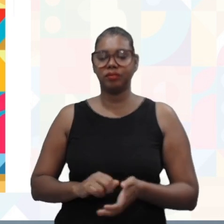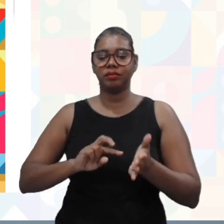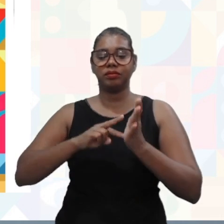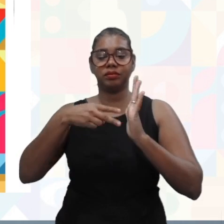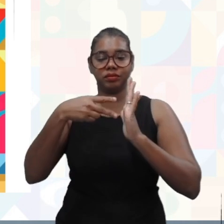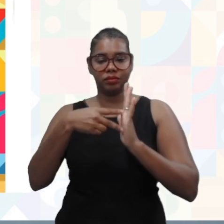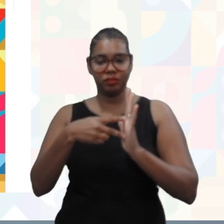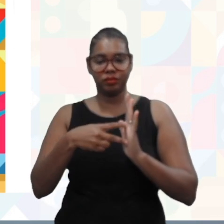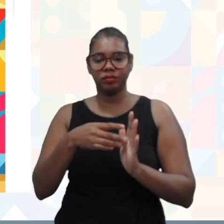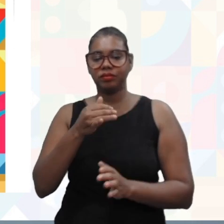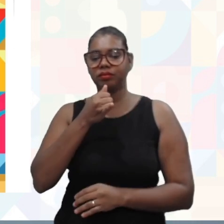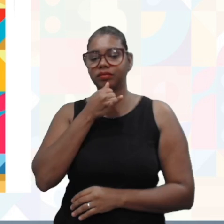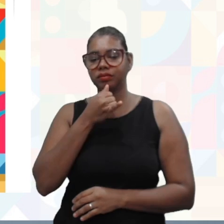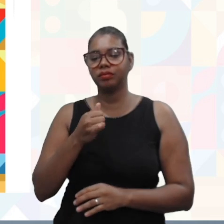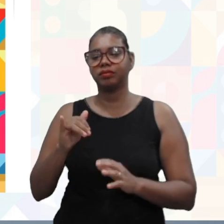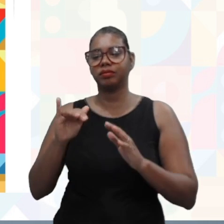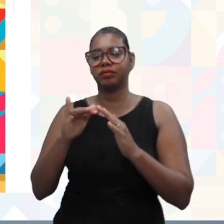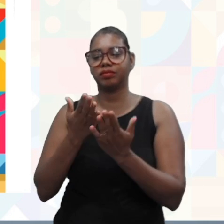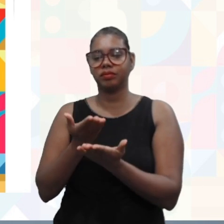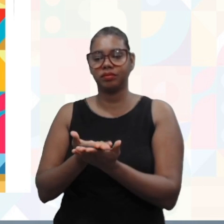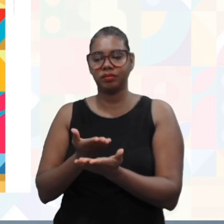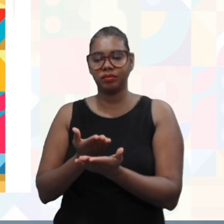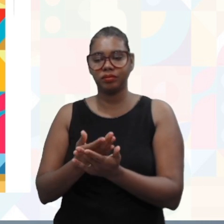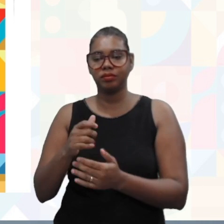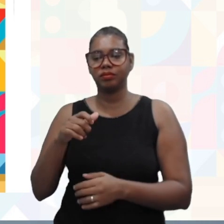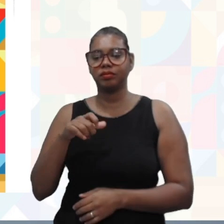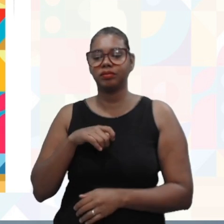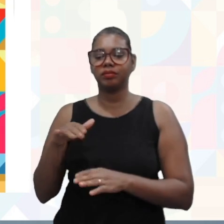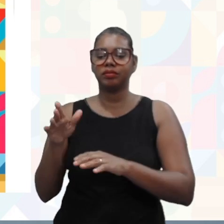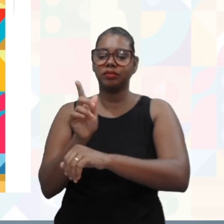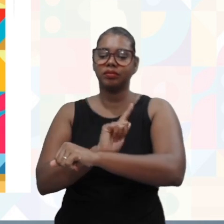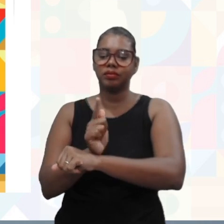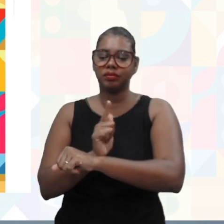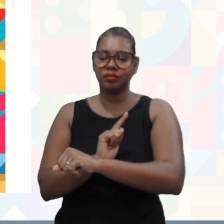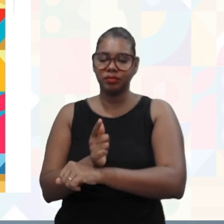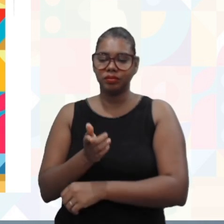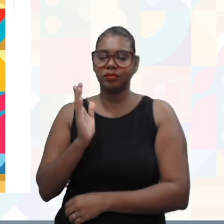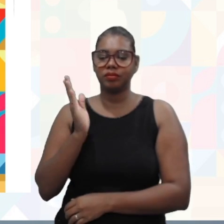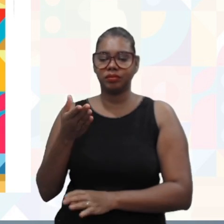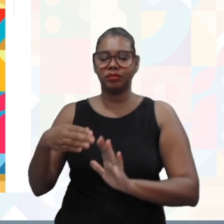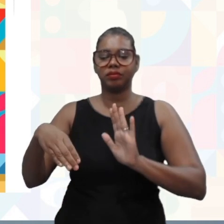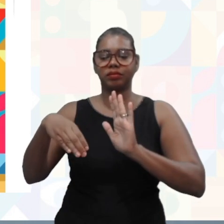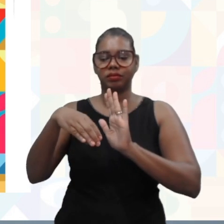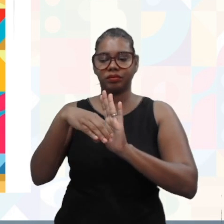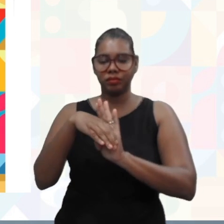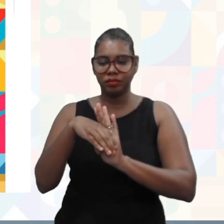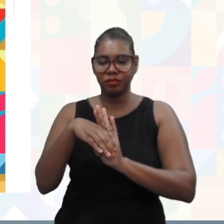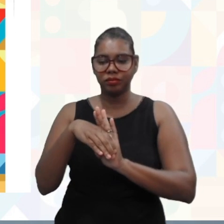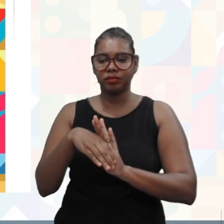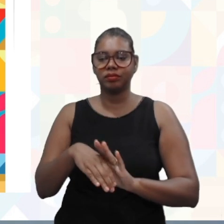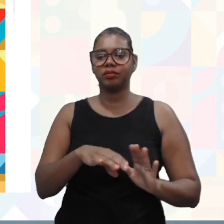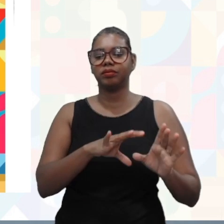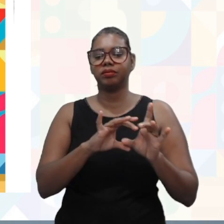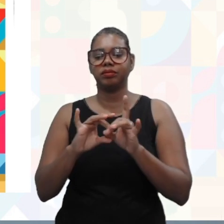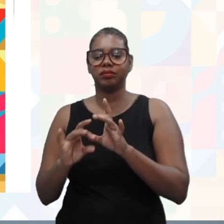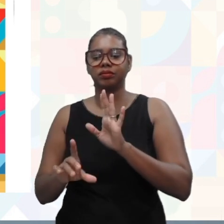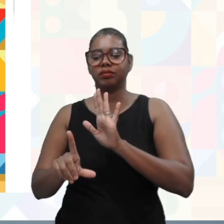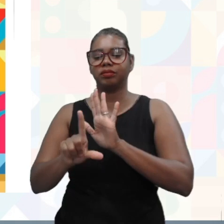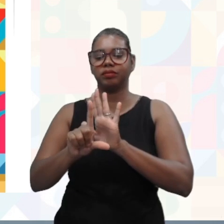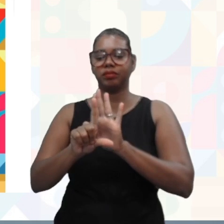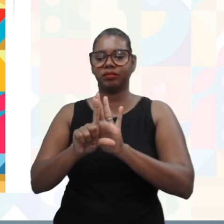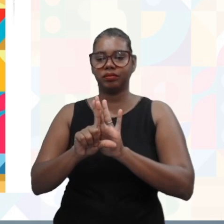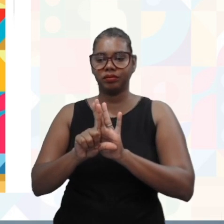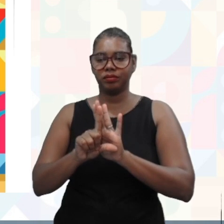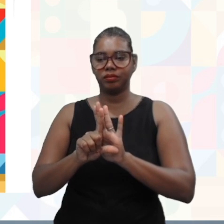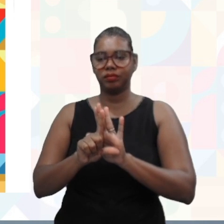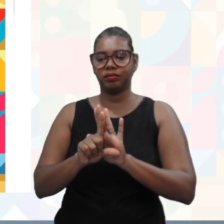Significa que a escola ela tem um movimento de gestão próprio, atrelado também a nossa legislação, que é